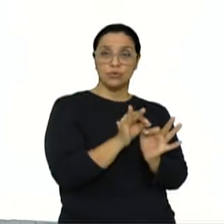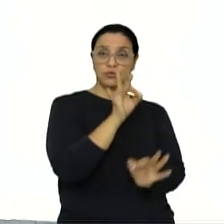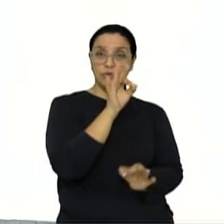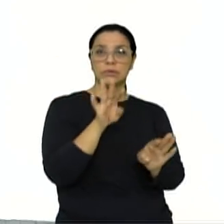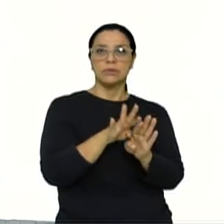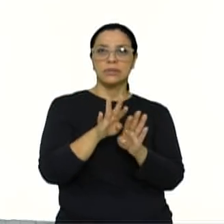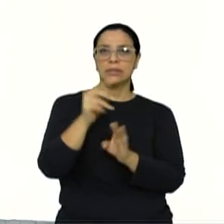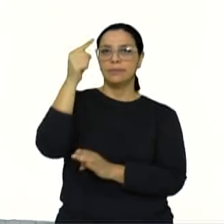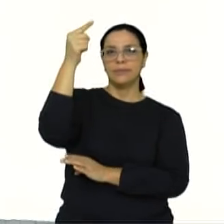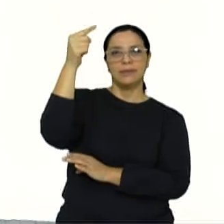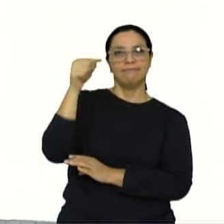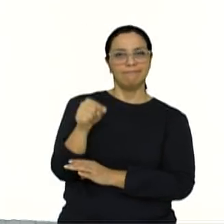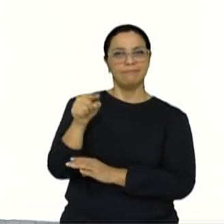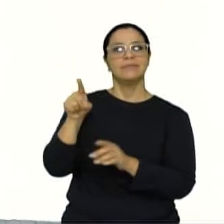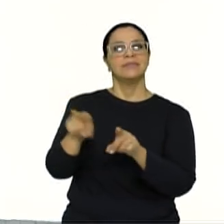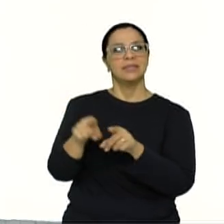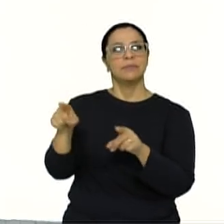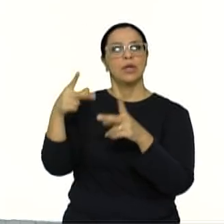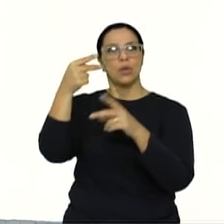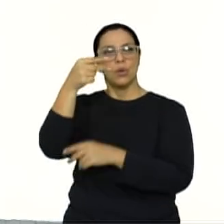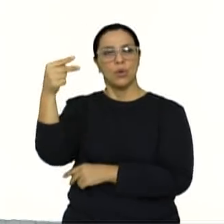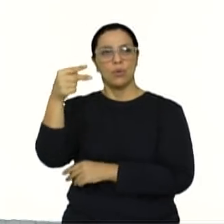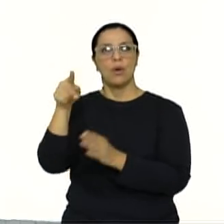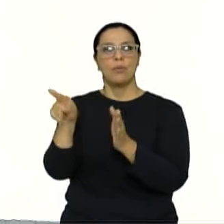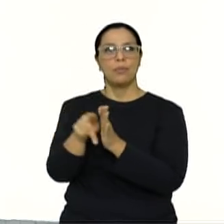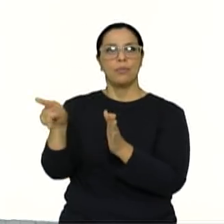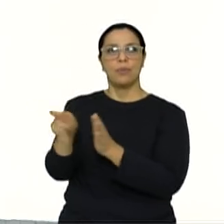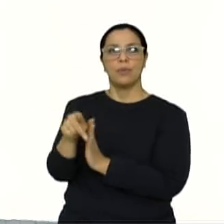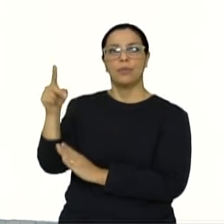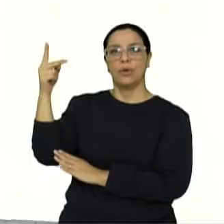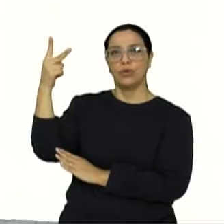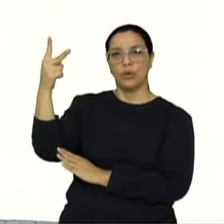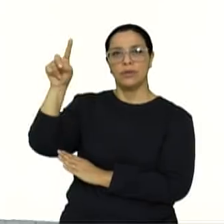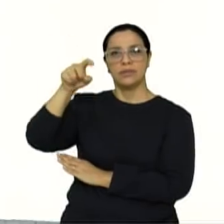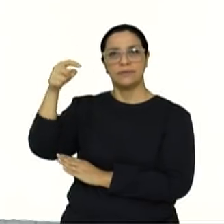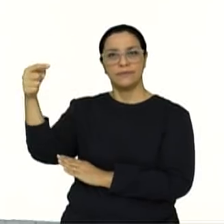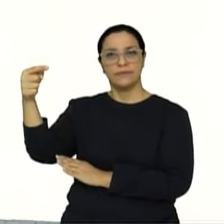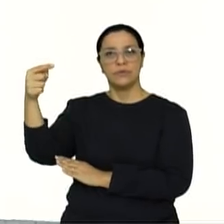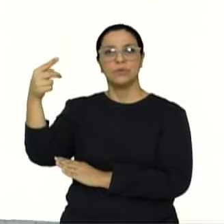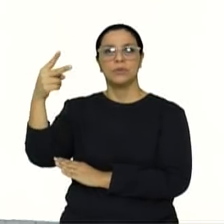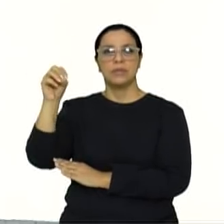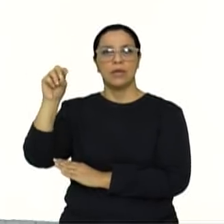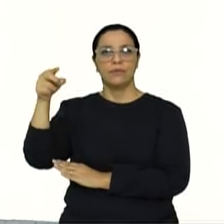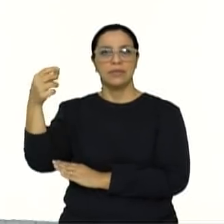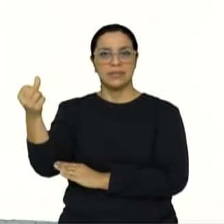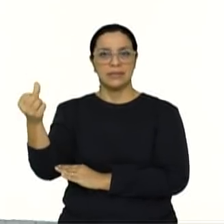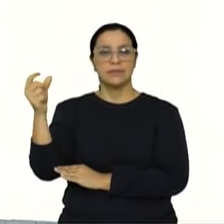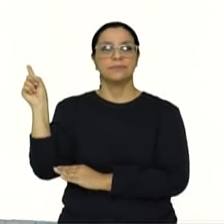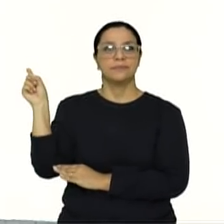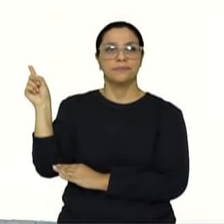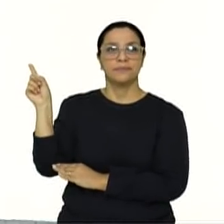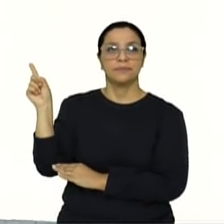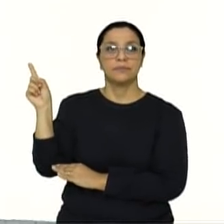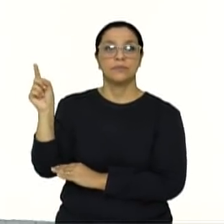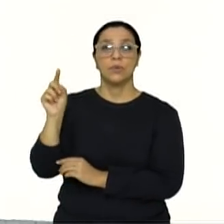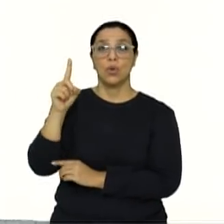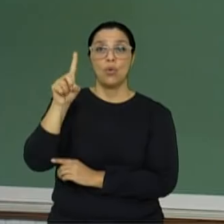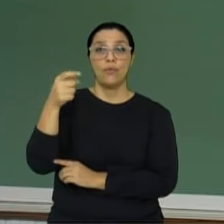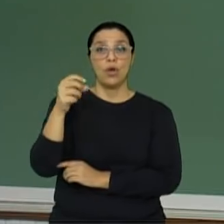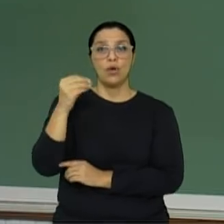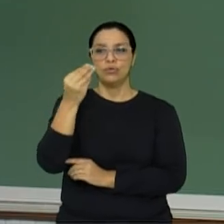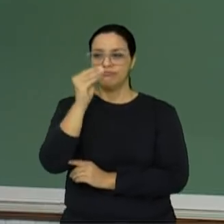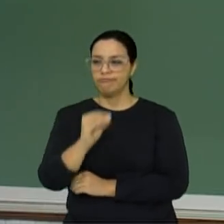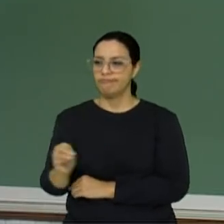assim como a medida da sombra do poste está para a medida da sombra da pessoa. 2 está para 0,6, ok? Esse 1,8 que